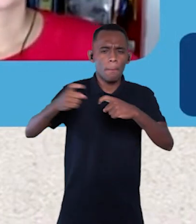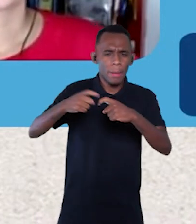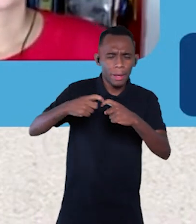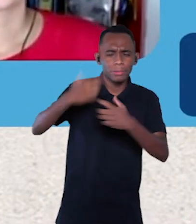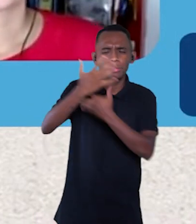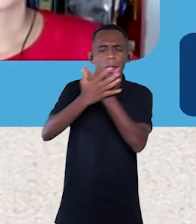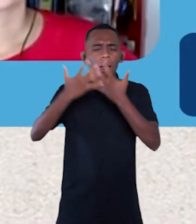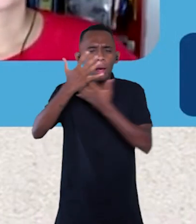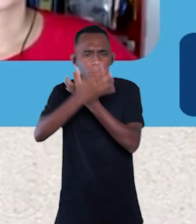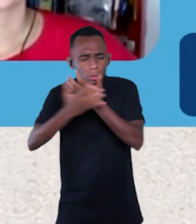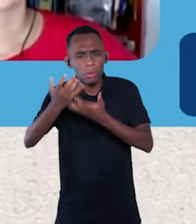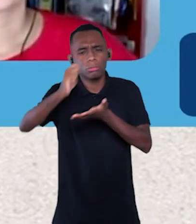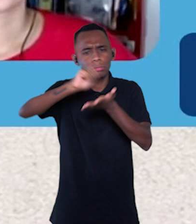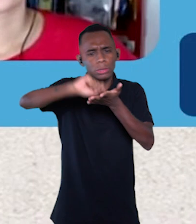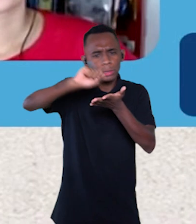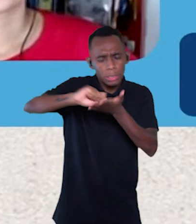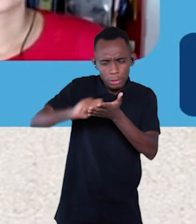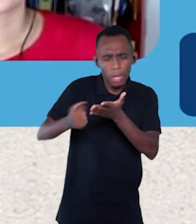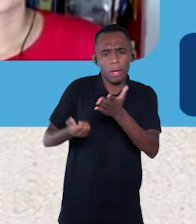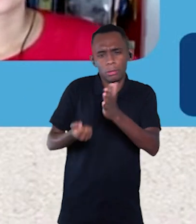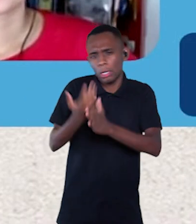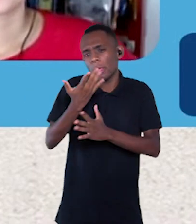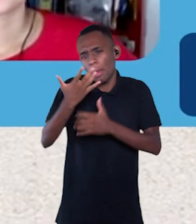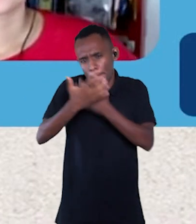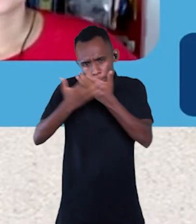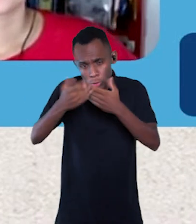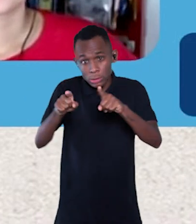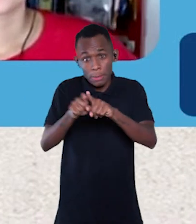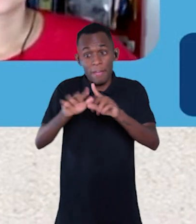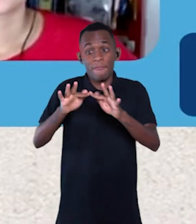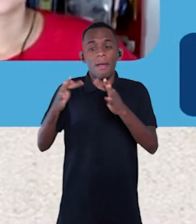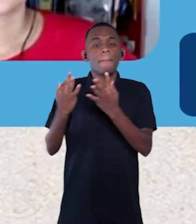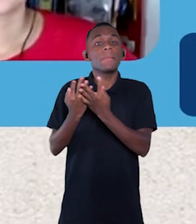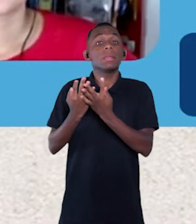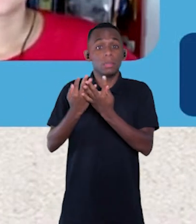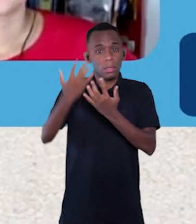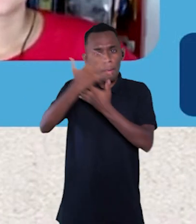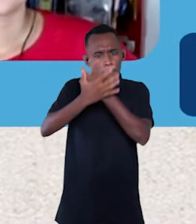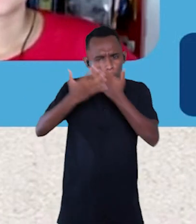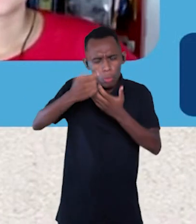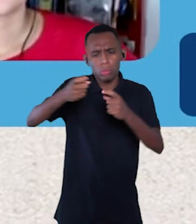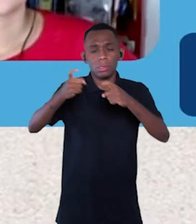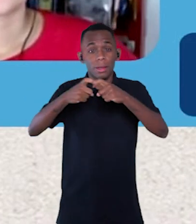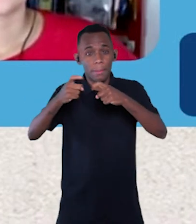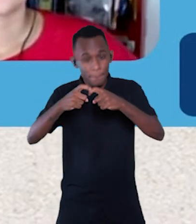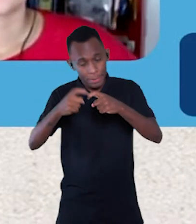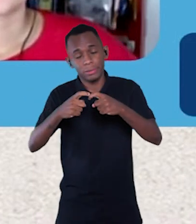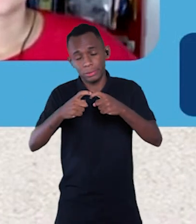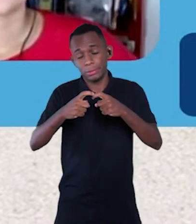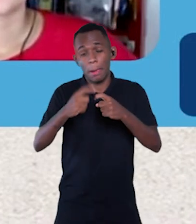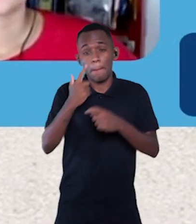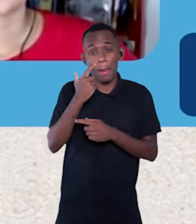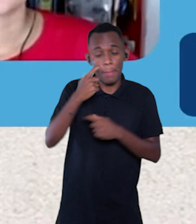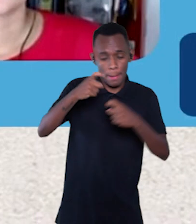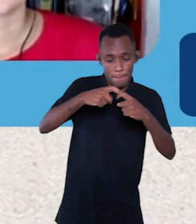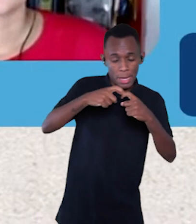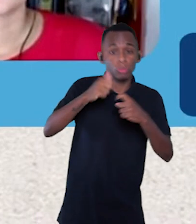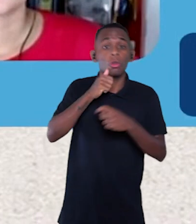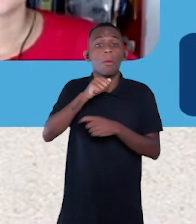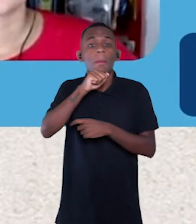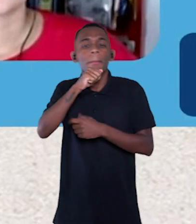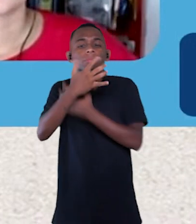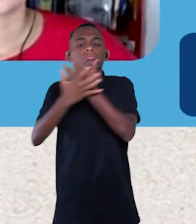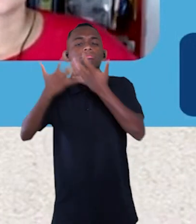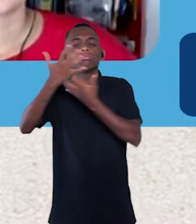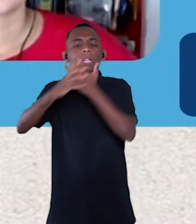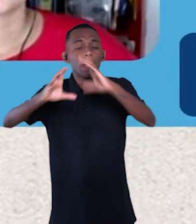compositora, escritora, nascida em uma família de músicos e médicos, filha de pai médico e mãe cantora. A Júlia